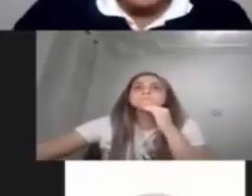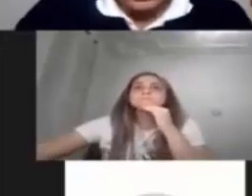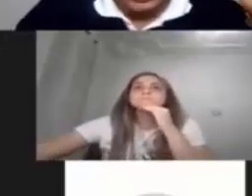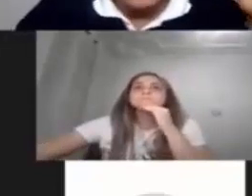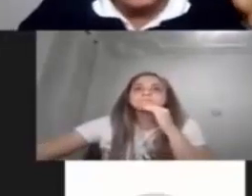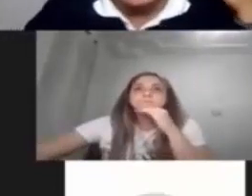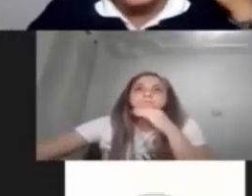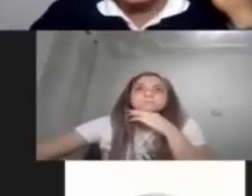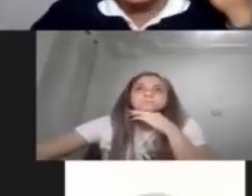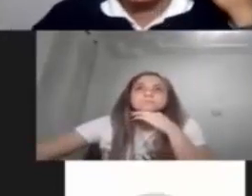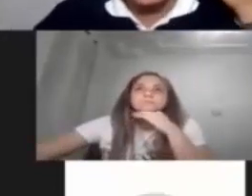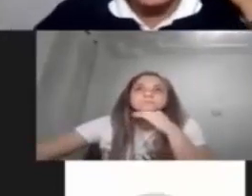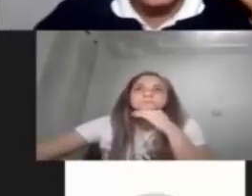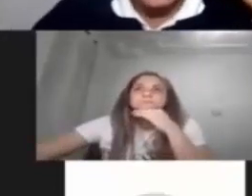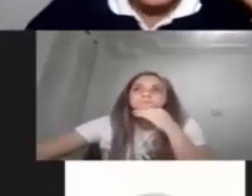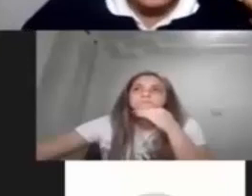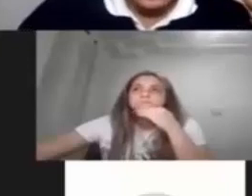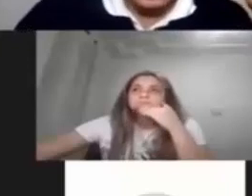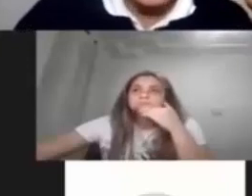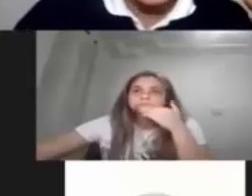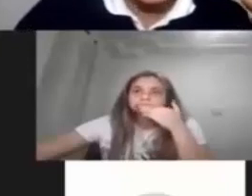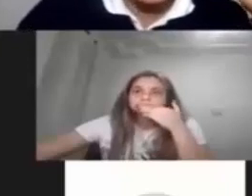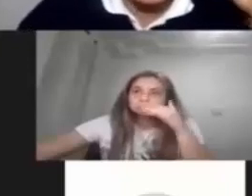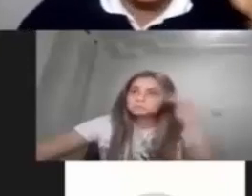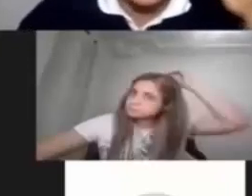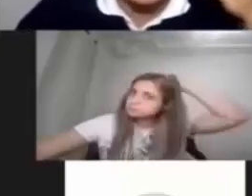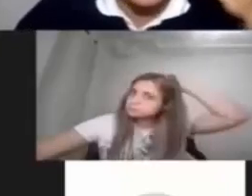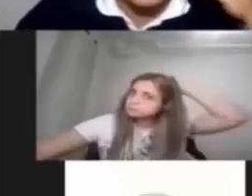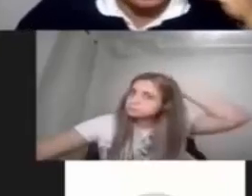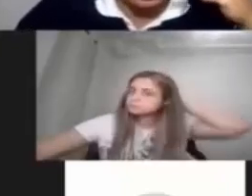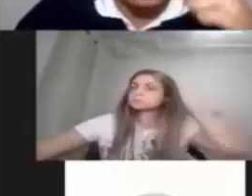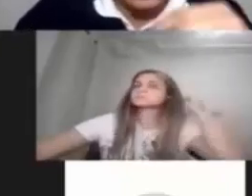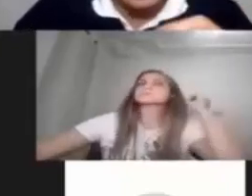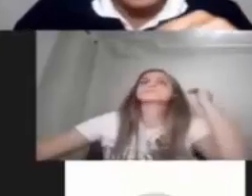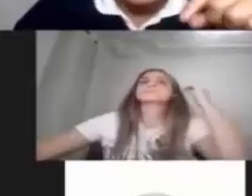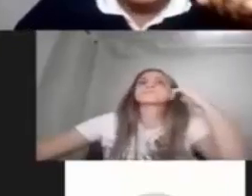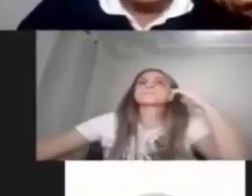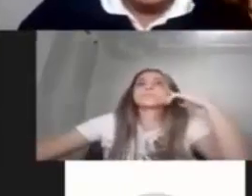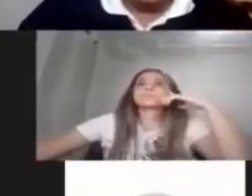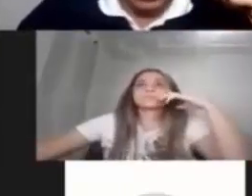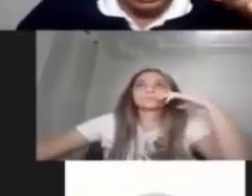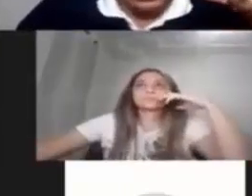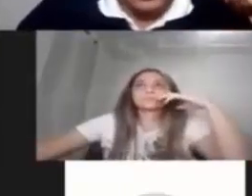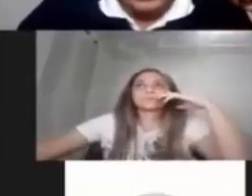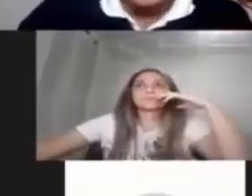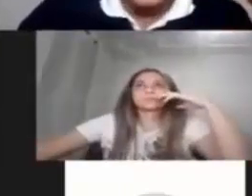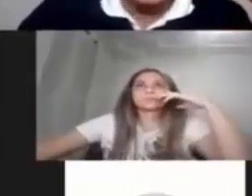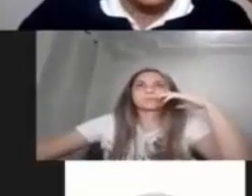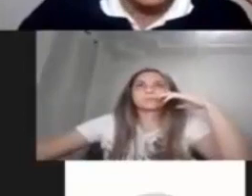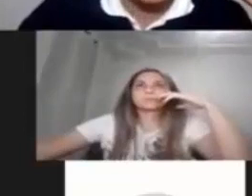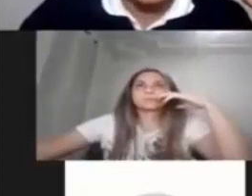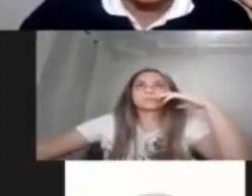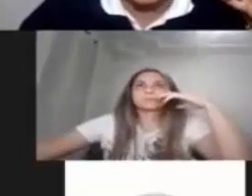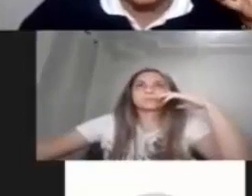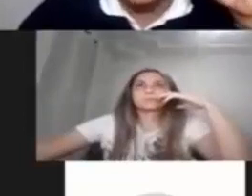capítulo 29, versículo 15, ele vai dizer, né? Ainda que a minha carne venha a ser consumida, em meus ossos eu verei a Deus.